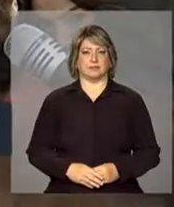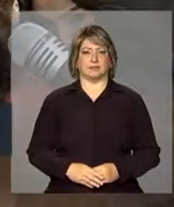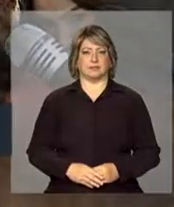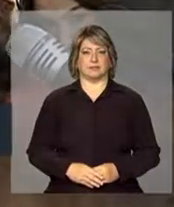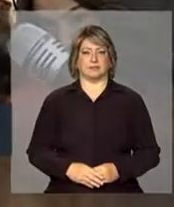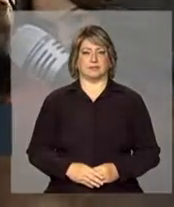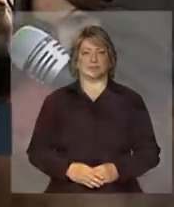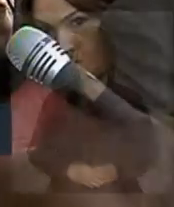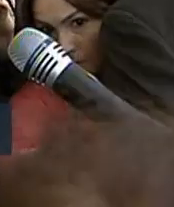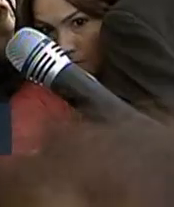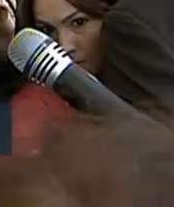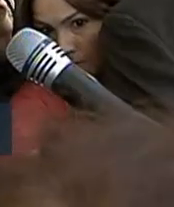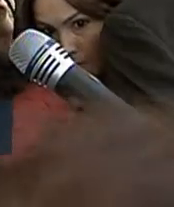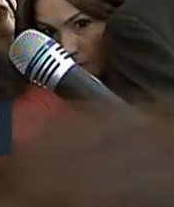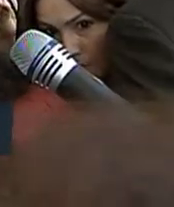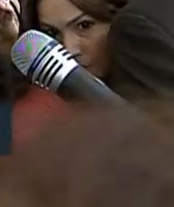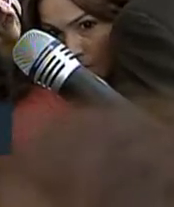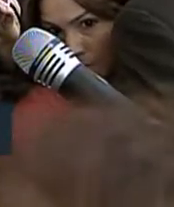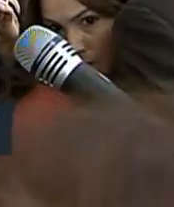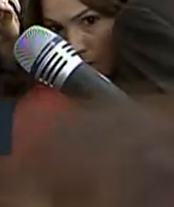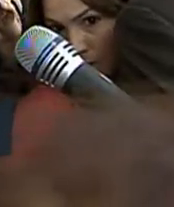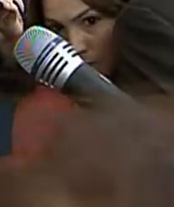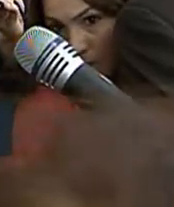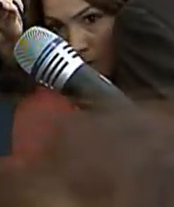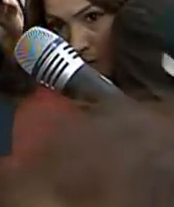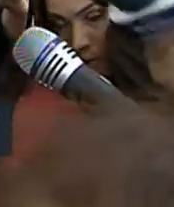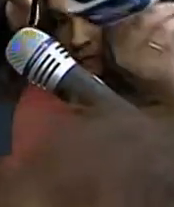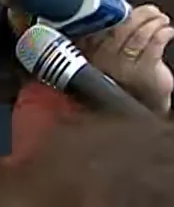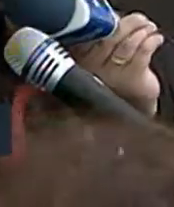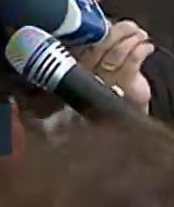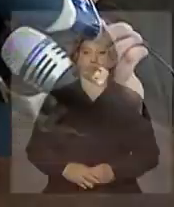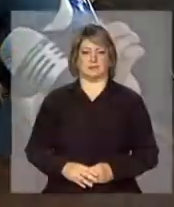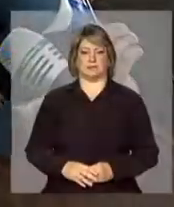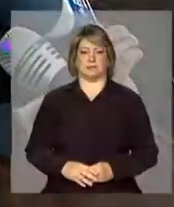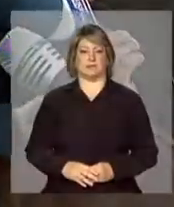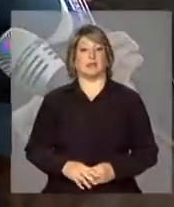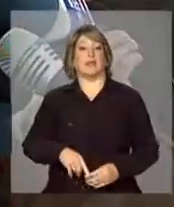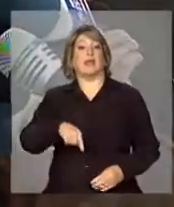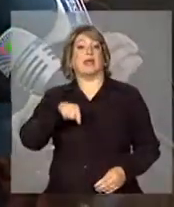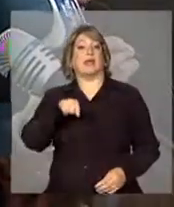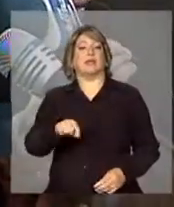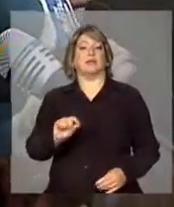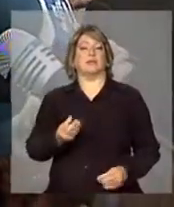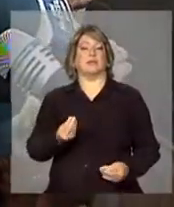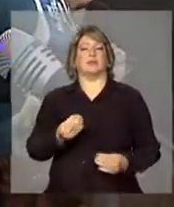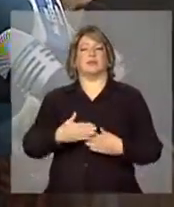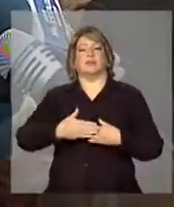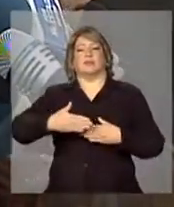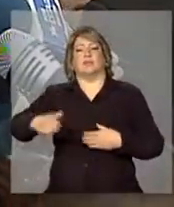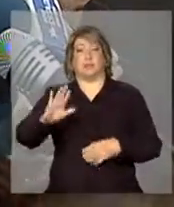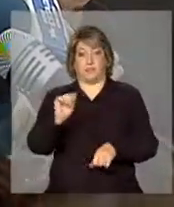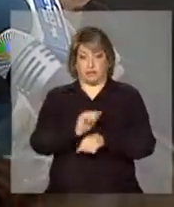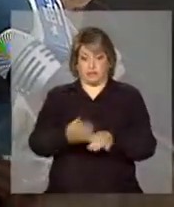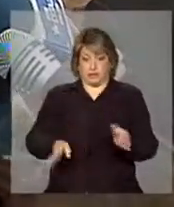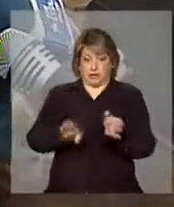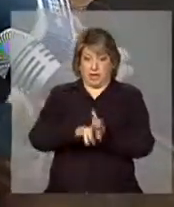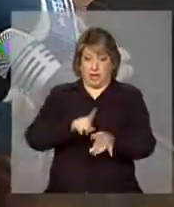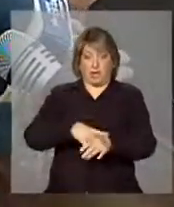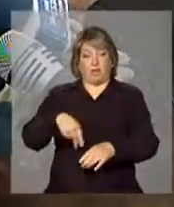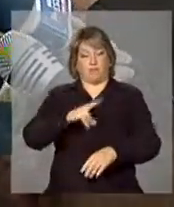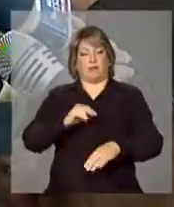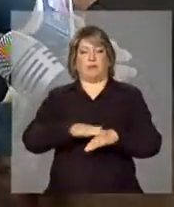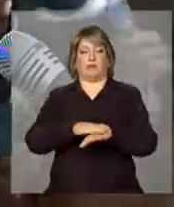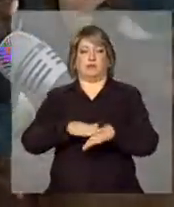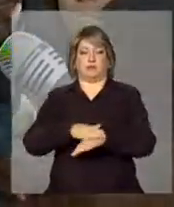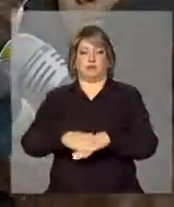o senhor pedir a demissão do cargo e voltar em... Isso está muito longe. Quando chegar a época, nós vamos discutir.